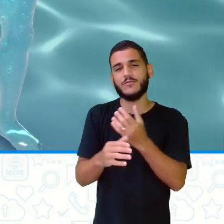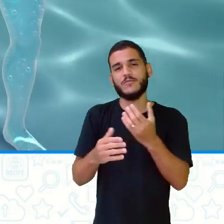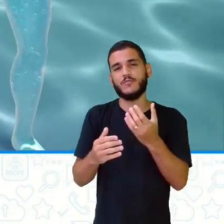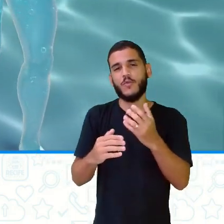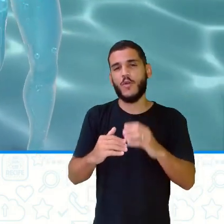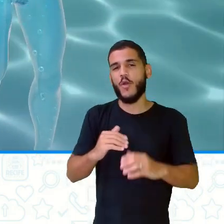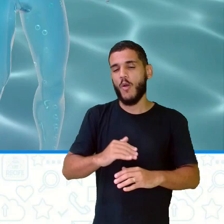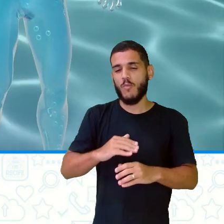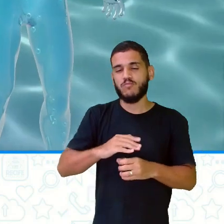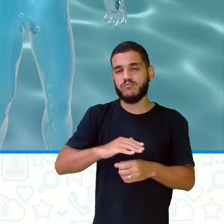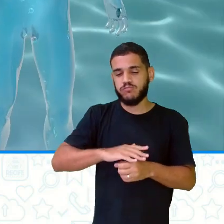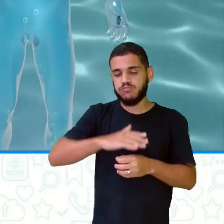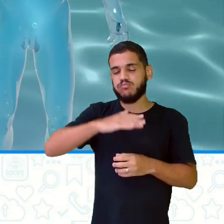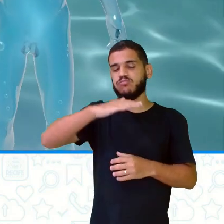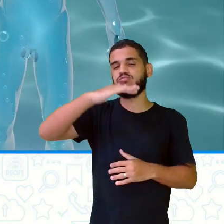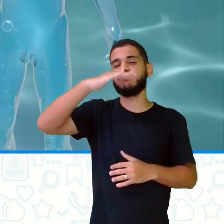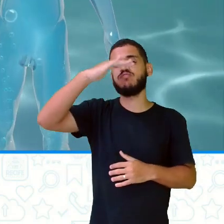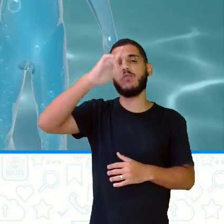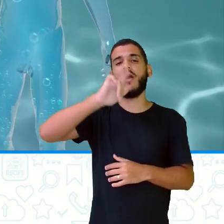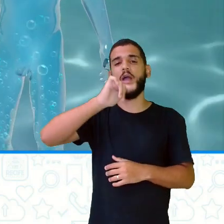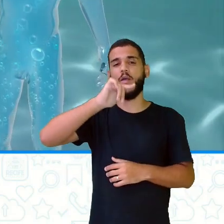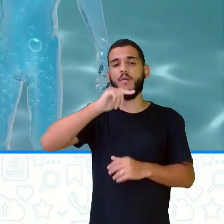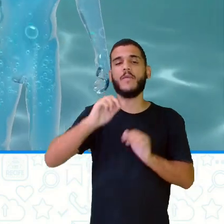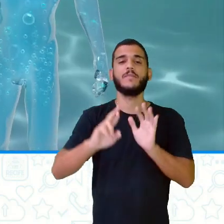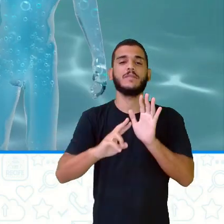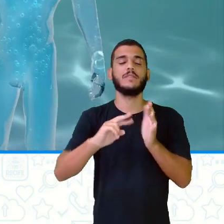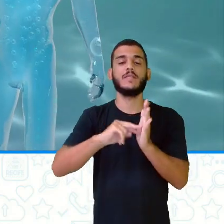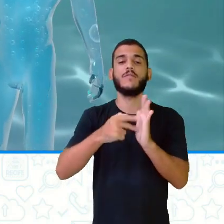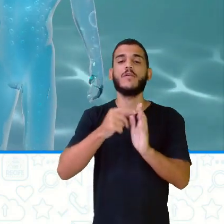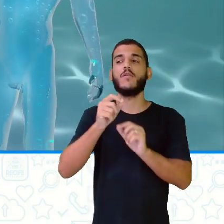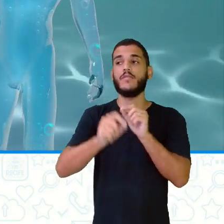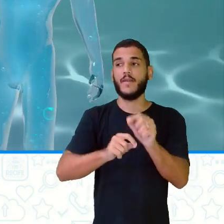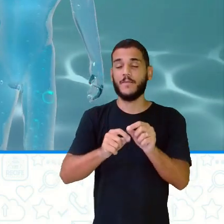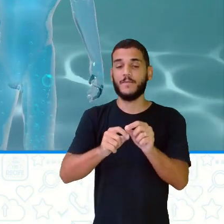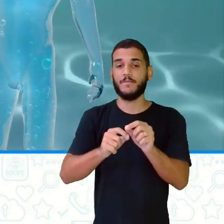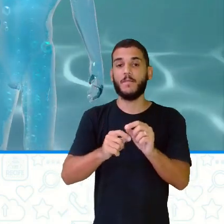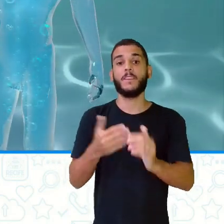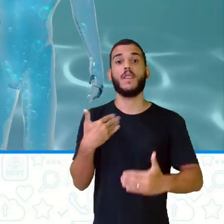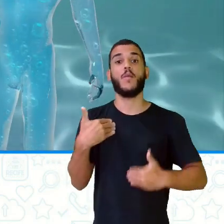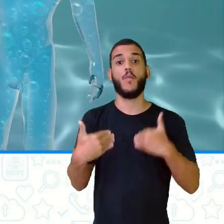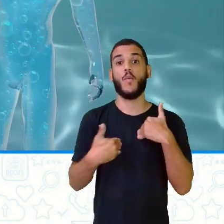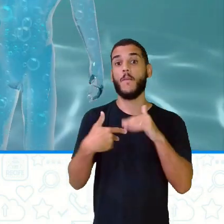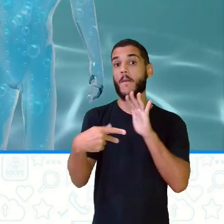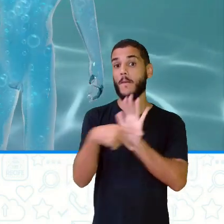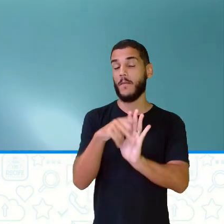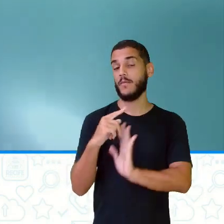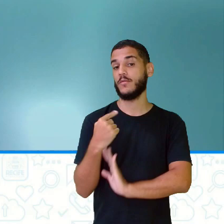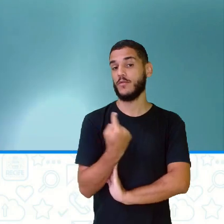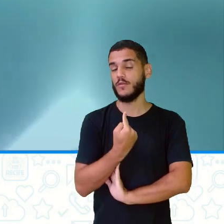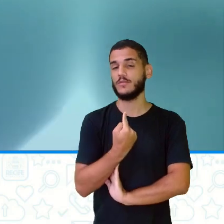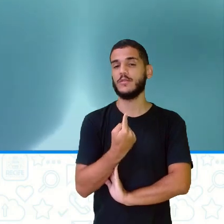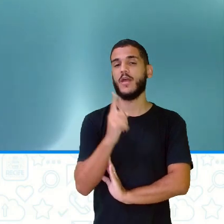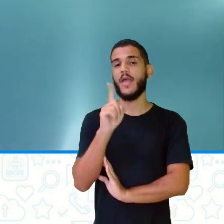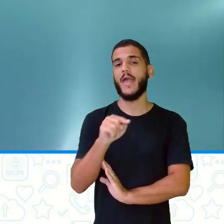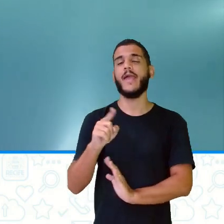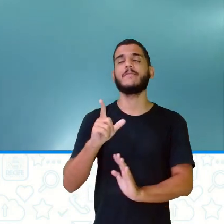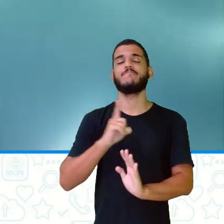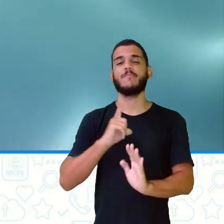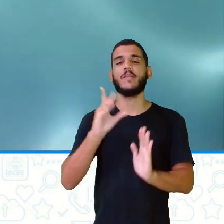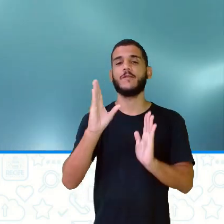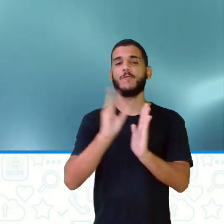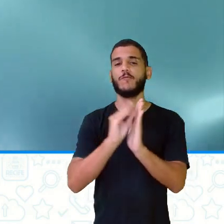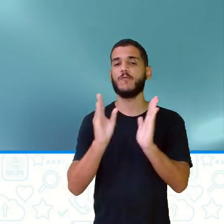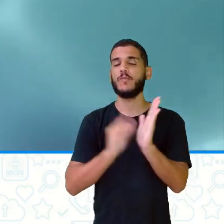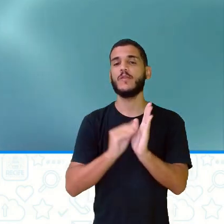completamente cheio de água. O que é que isso quer representar? Que grande parte do nosso corpo, ele é